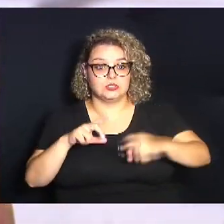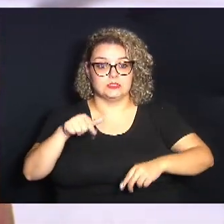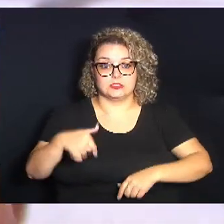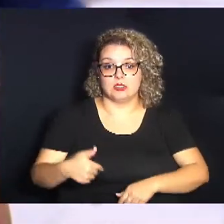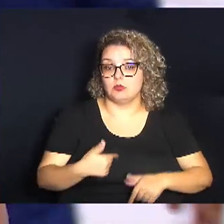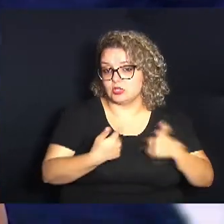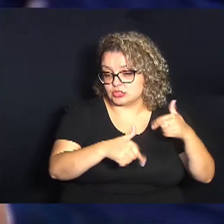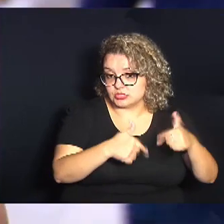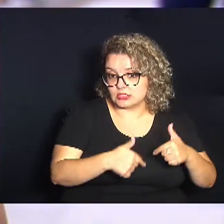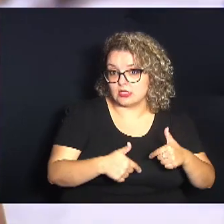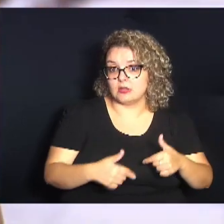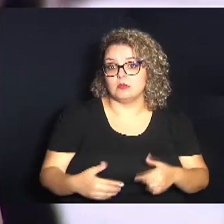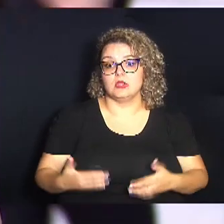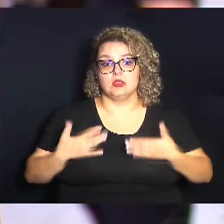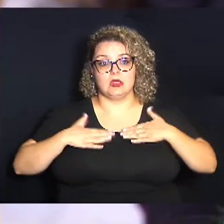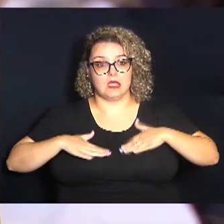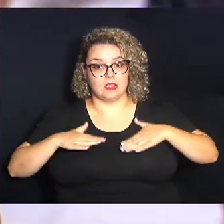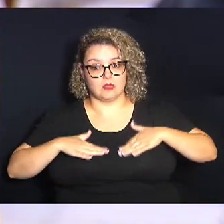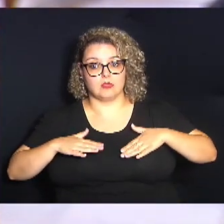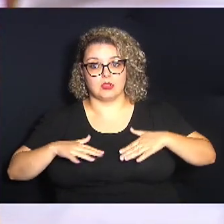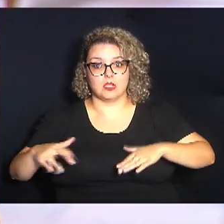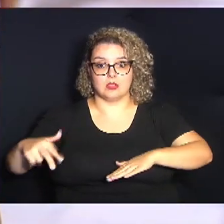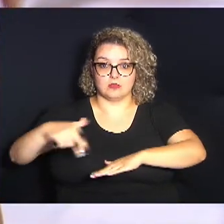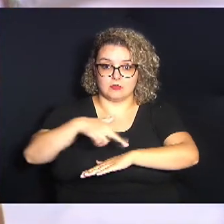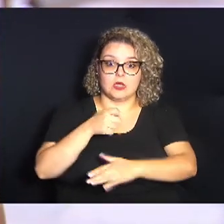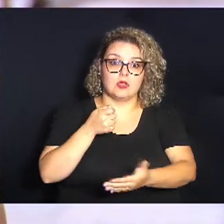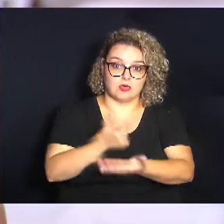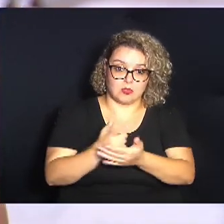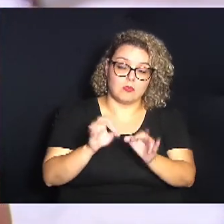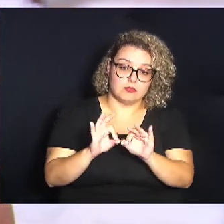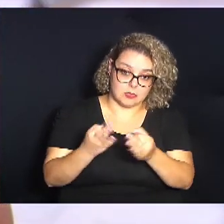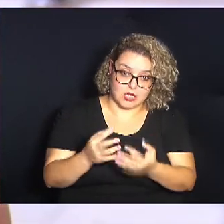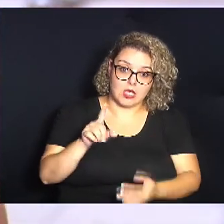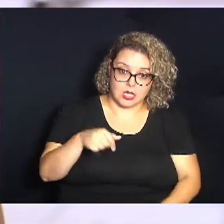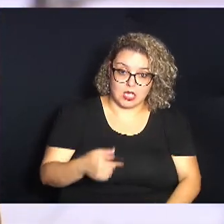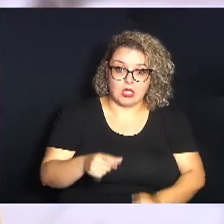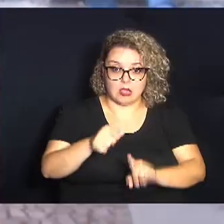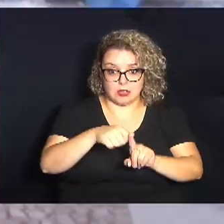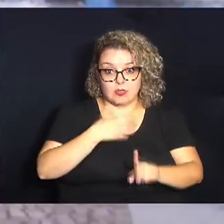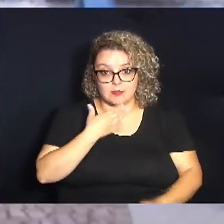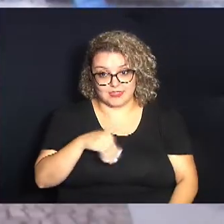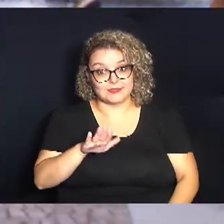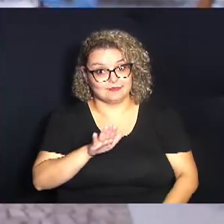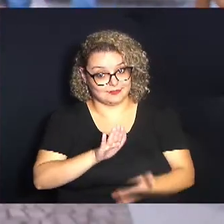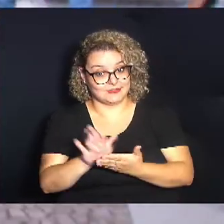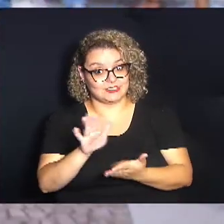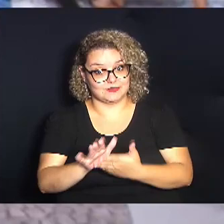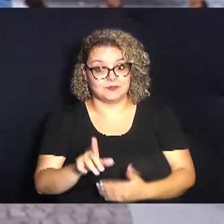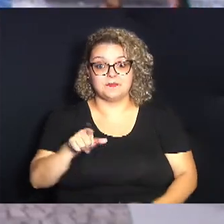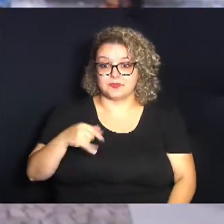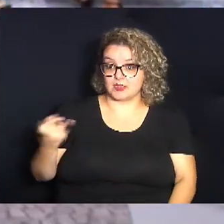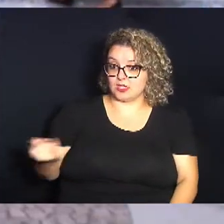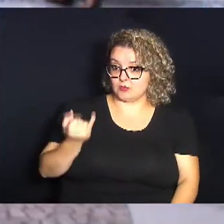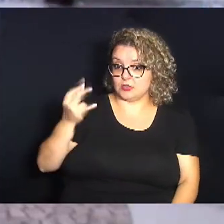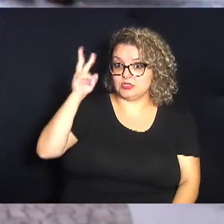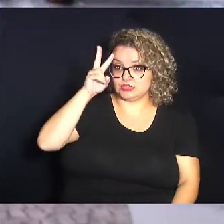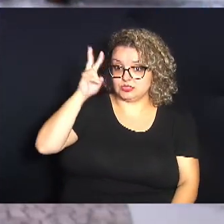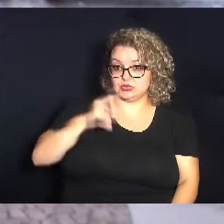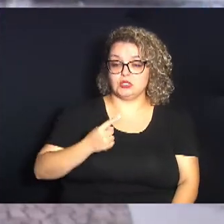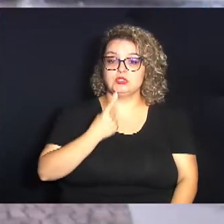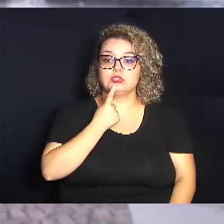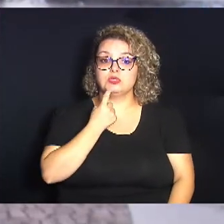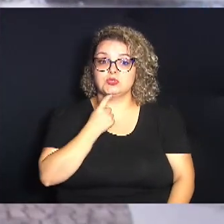serviço, vir com calma, né, e fazer compra para a família, porque é o mês que a gente mais gasta, né? É importante lembrar que no feriado do